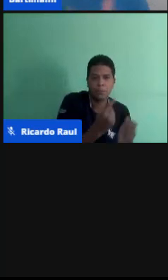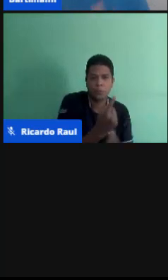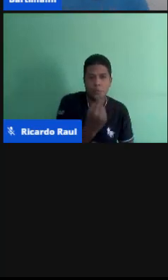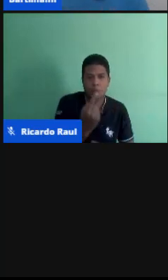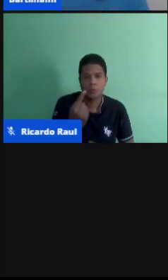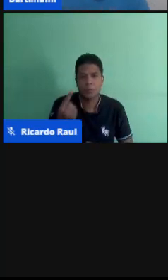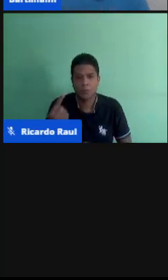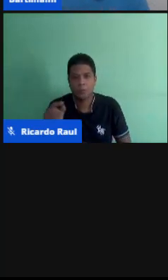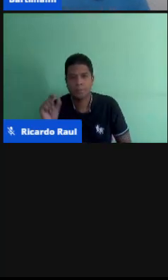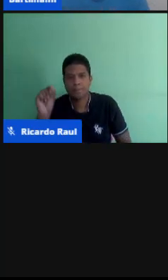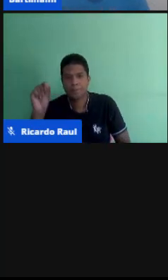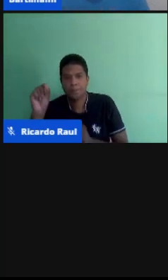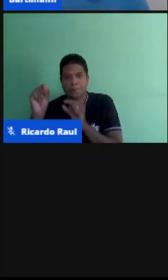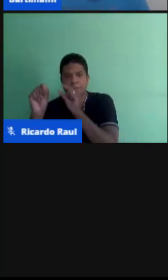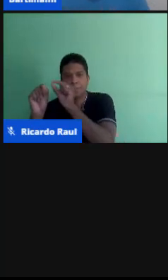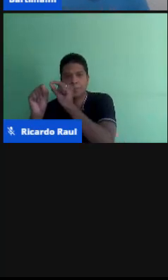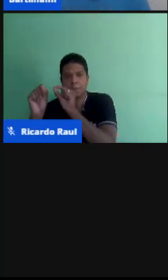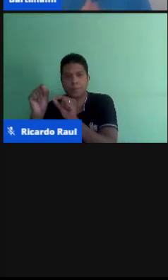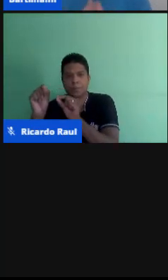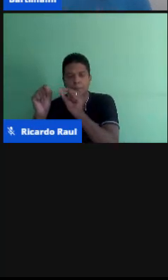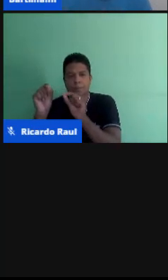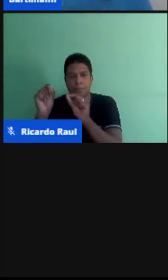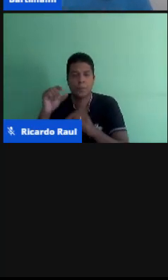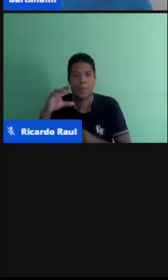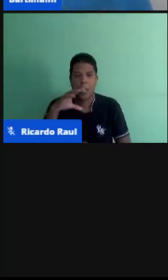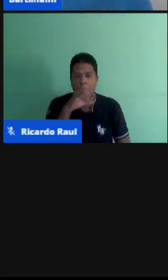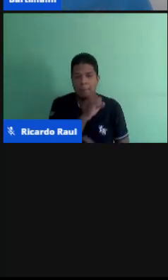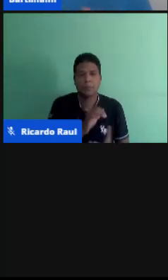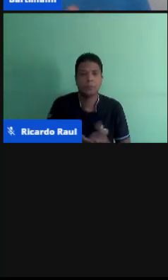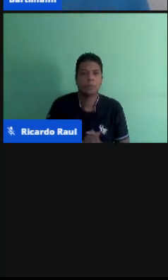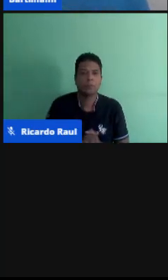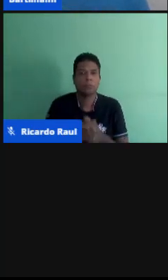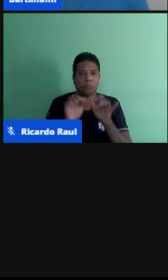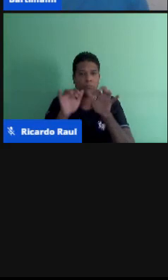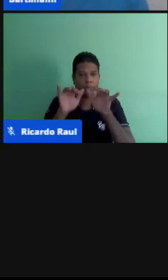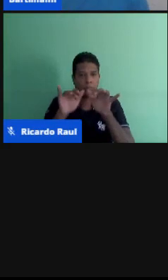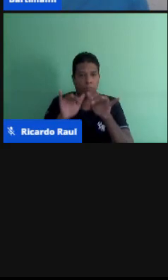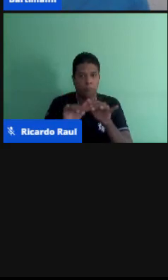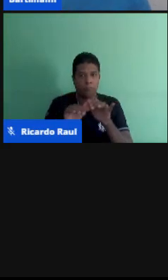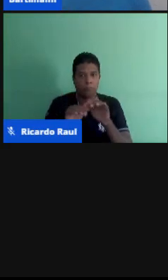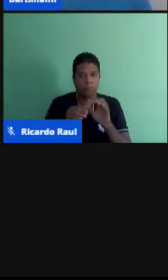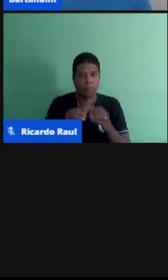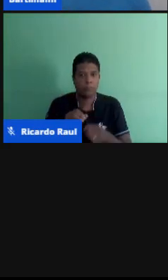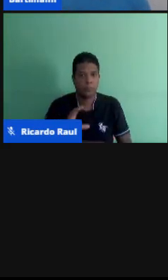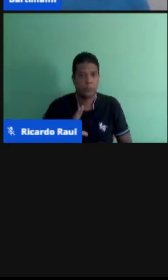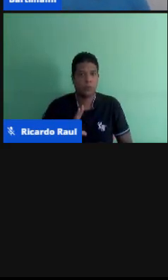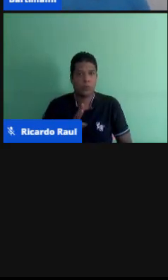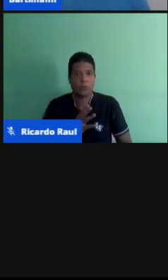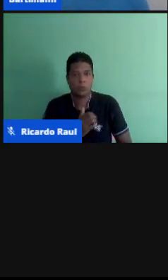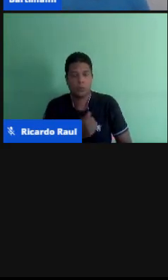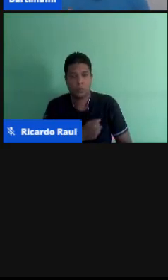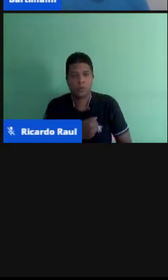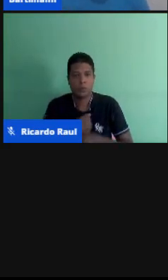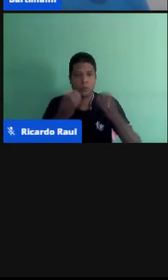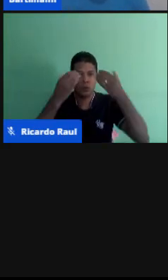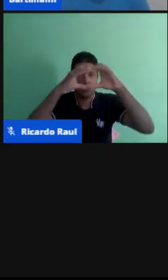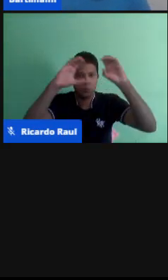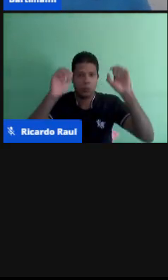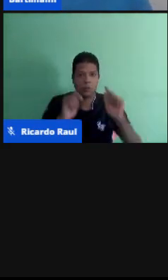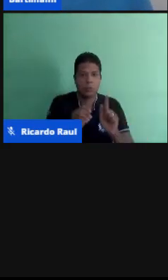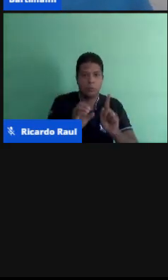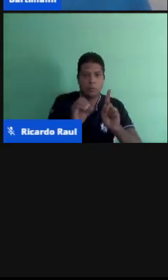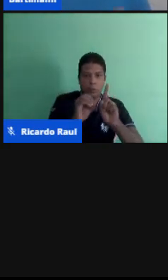aí depois você tem um processamento mais rápido. Esse processamento ele é feito em nuvem, por isso que se utiliza a plataforma do Google Earth